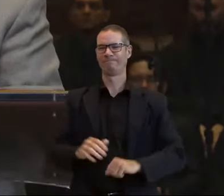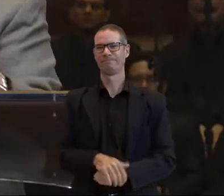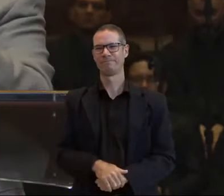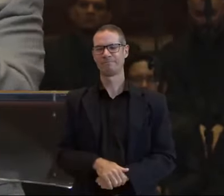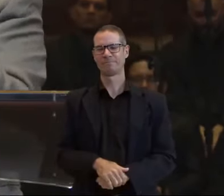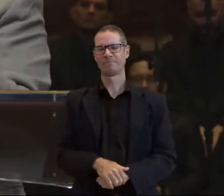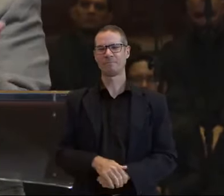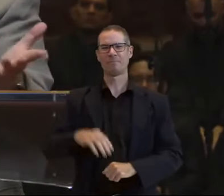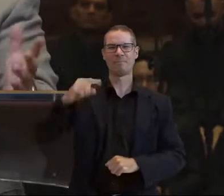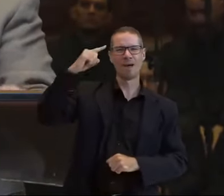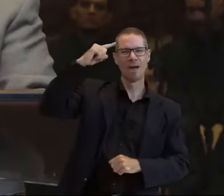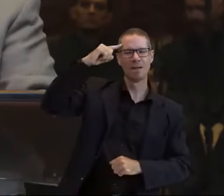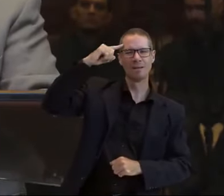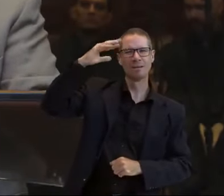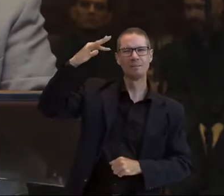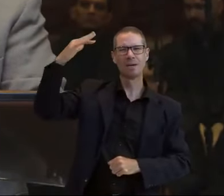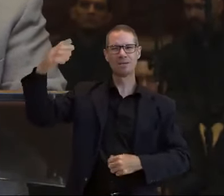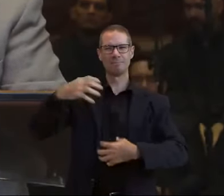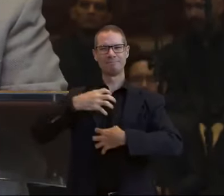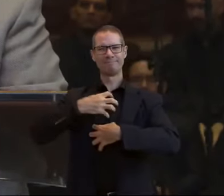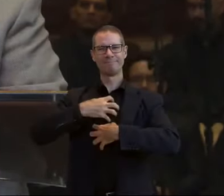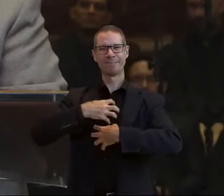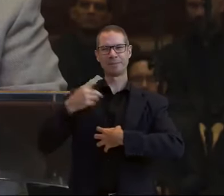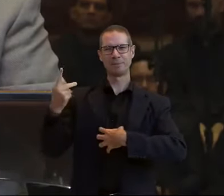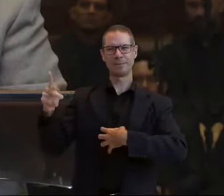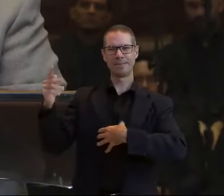Ah, eu fico imaginando o sentimento deles.